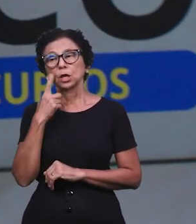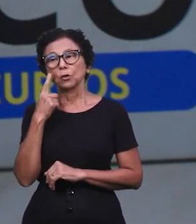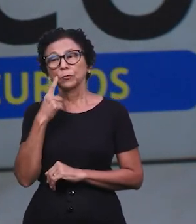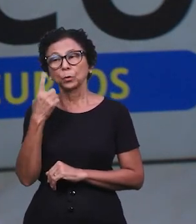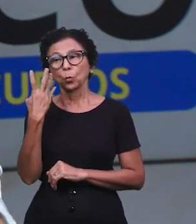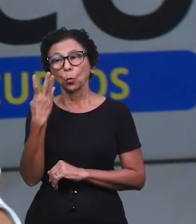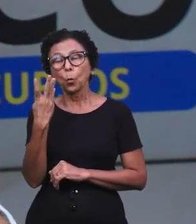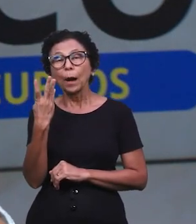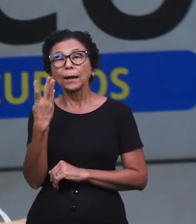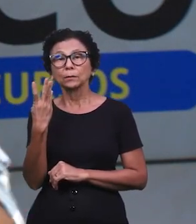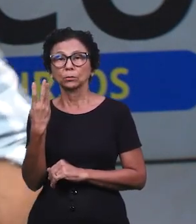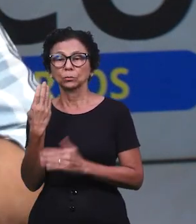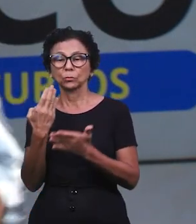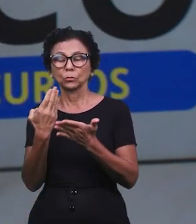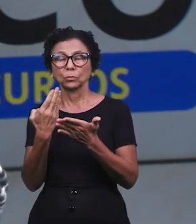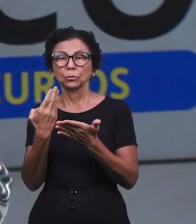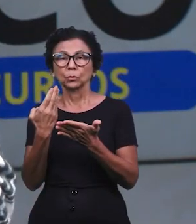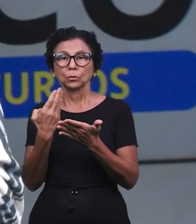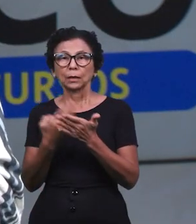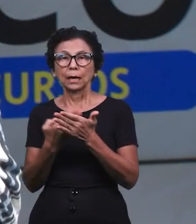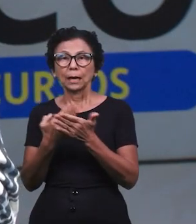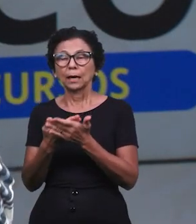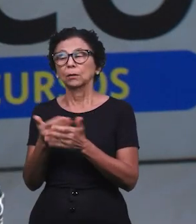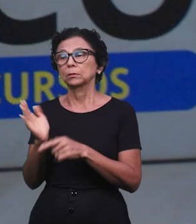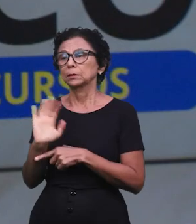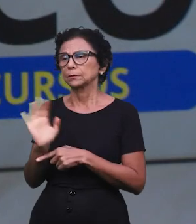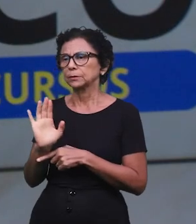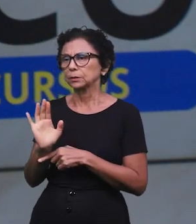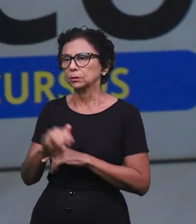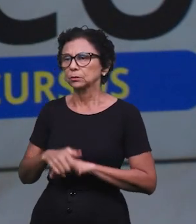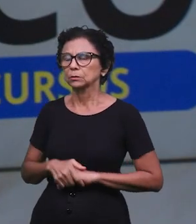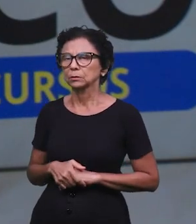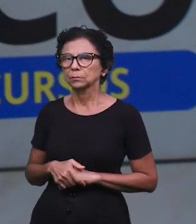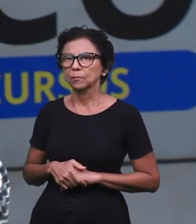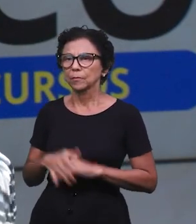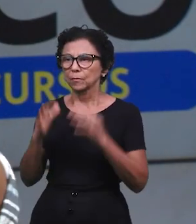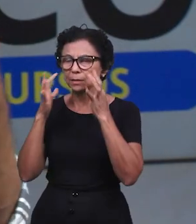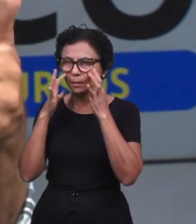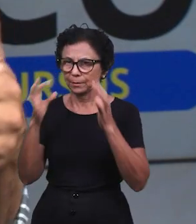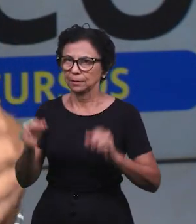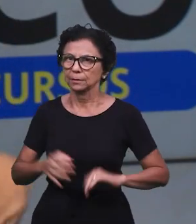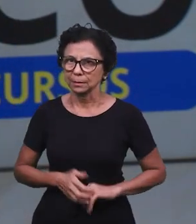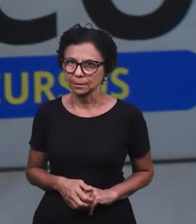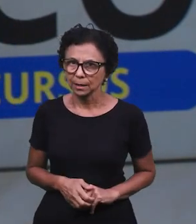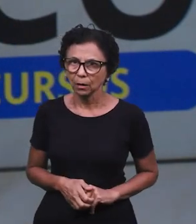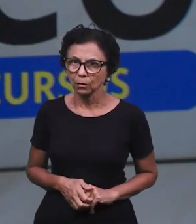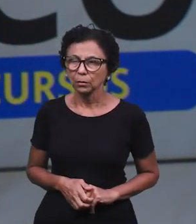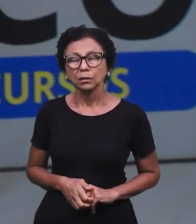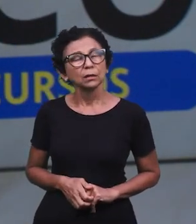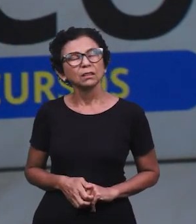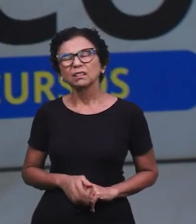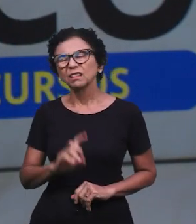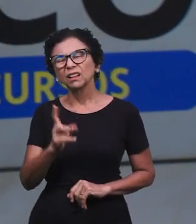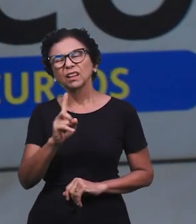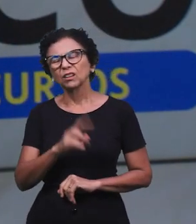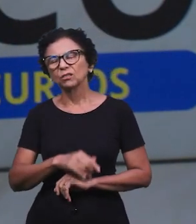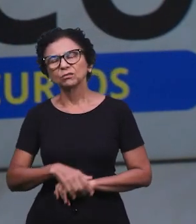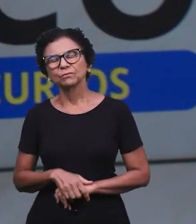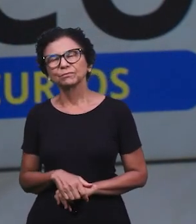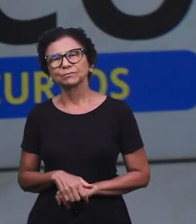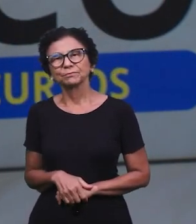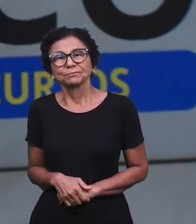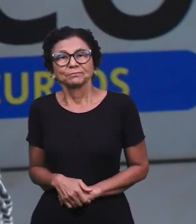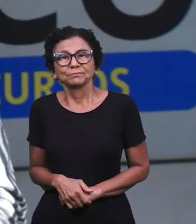videoaulas. Mas cadê? Você participou do processo efetivamente? Não, ficou de uma maneira apenas passiva, tá bom?